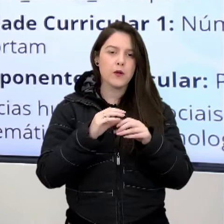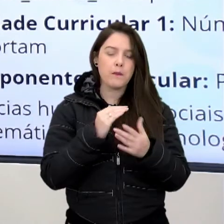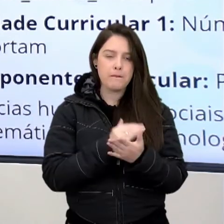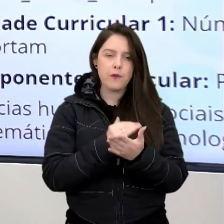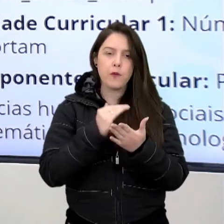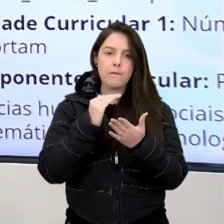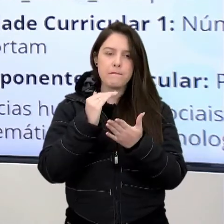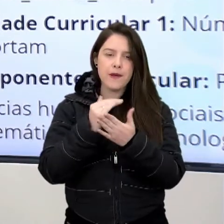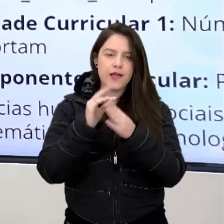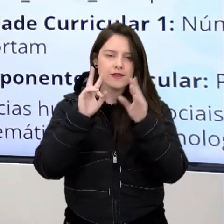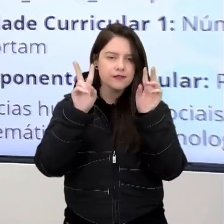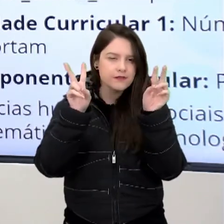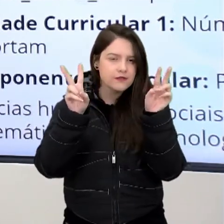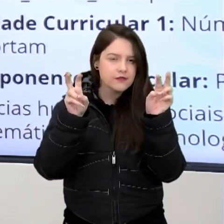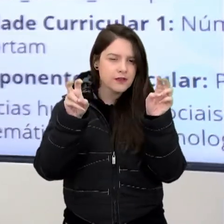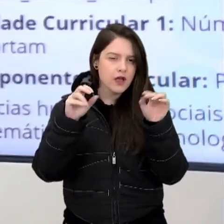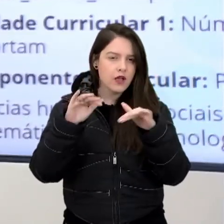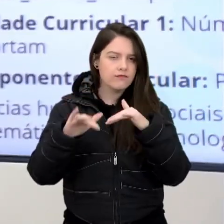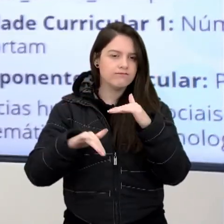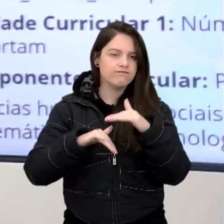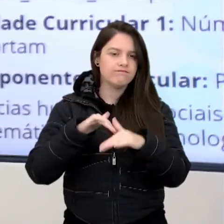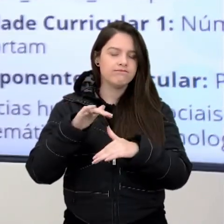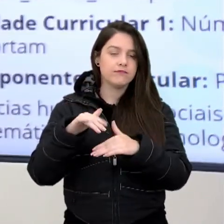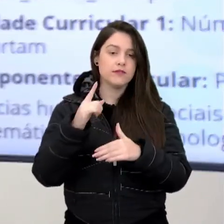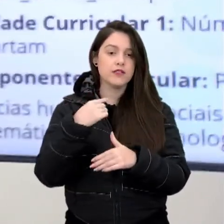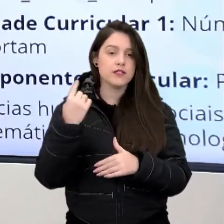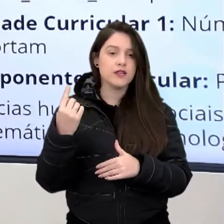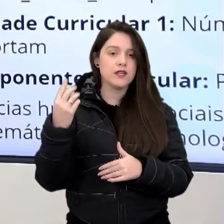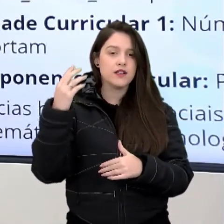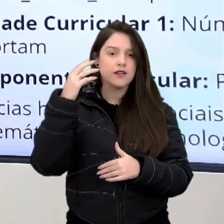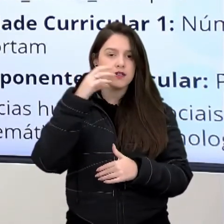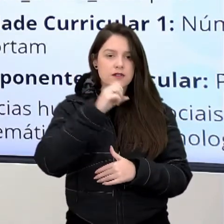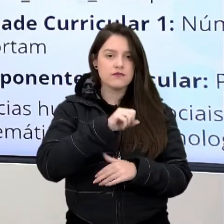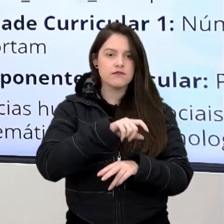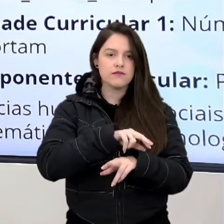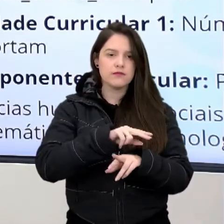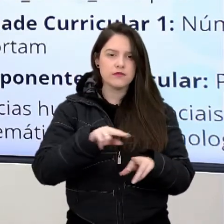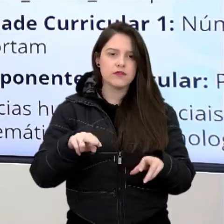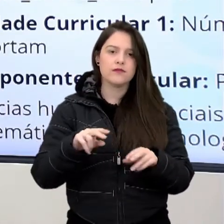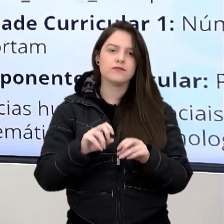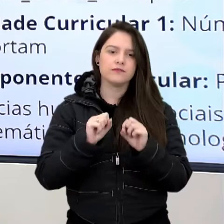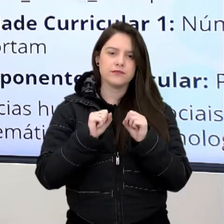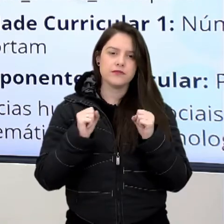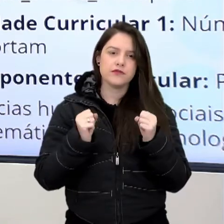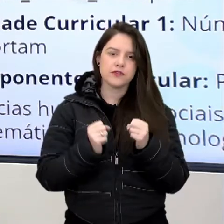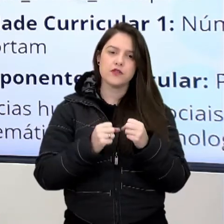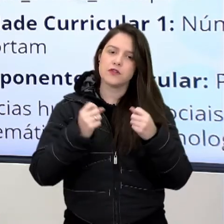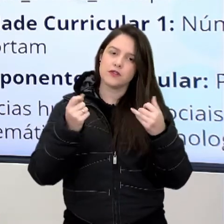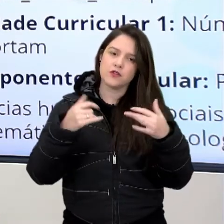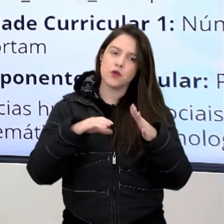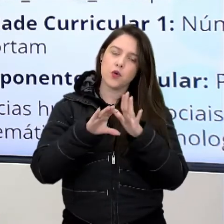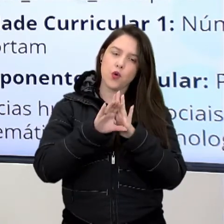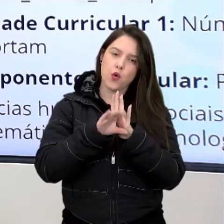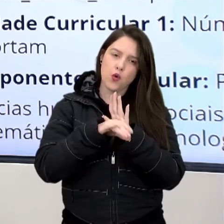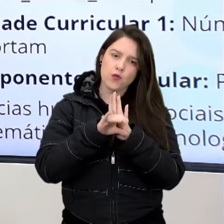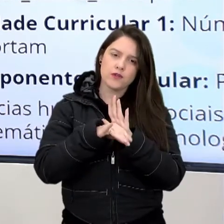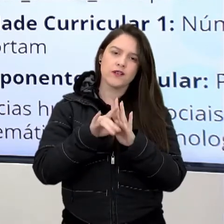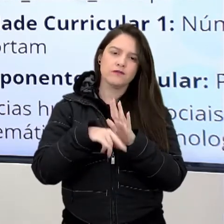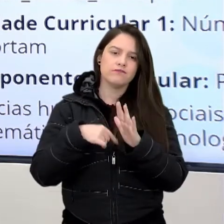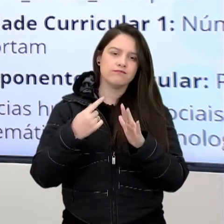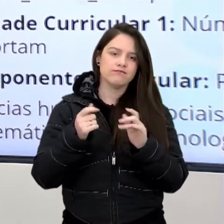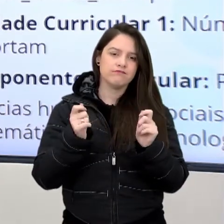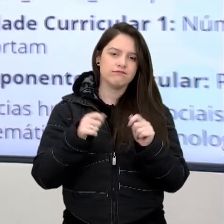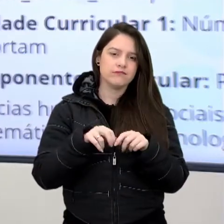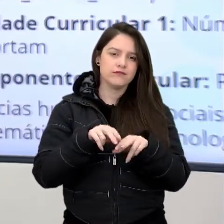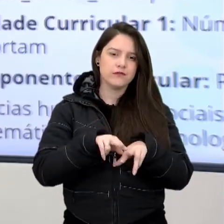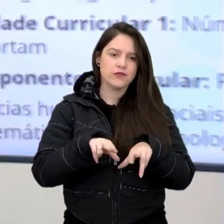questão de modelos algébricos e aritméticos que se encaixam nesse conceito de modelo de regressão linear,